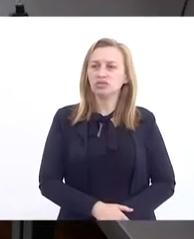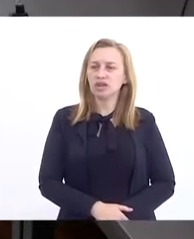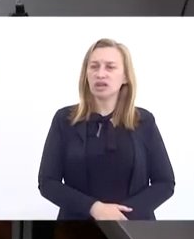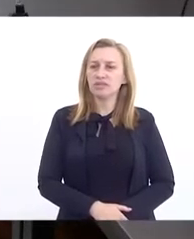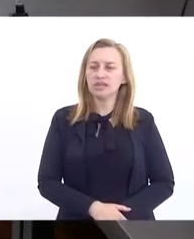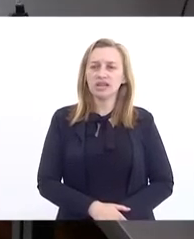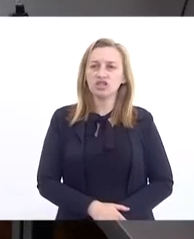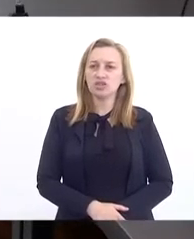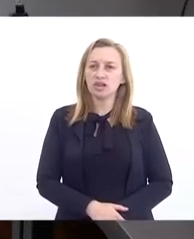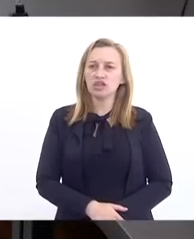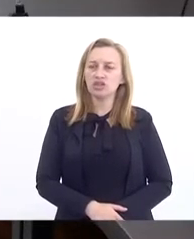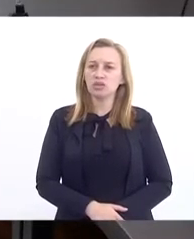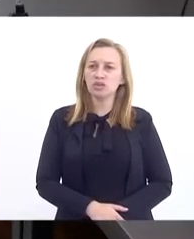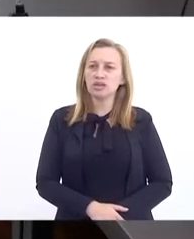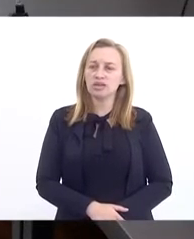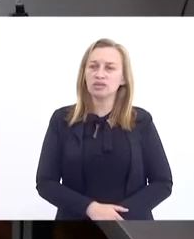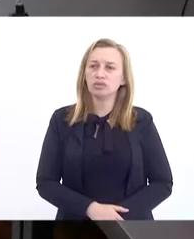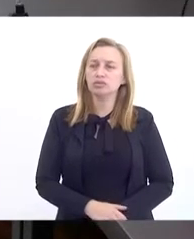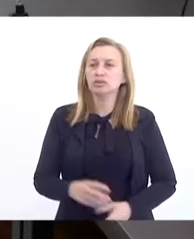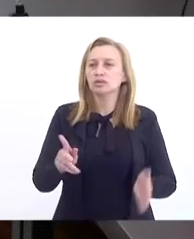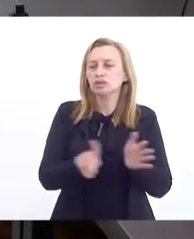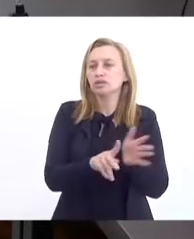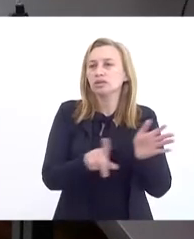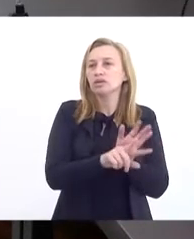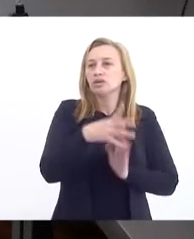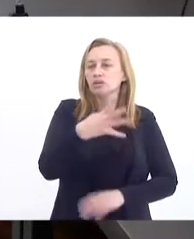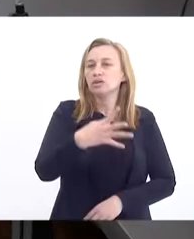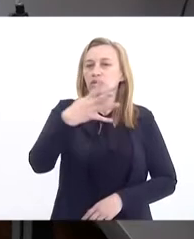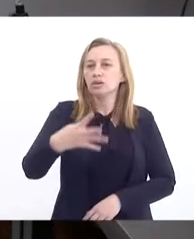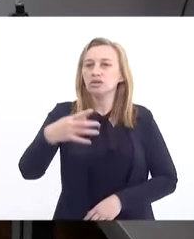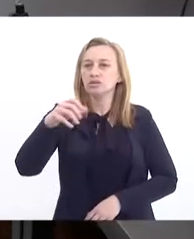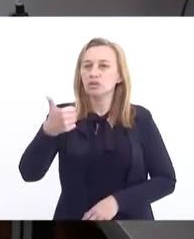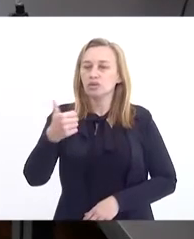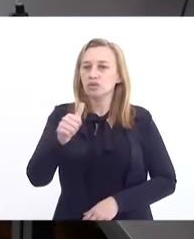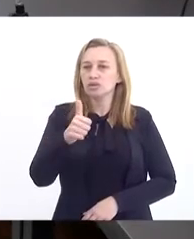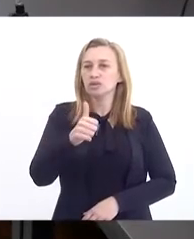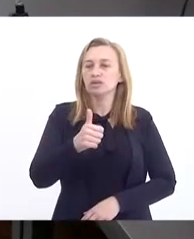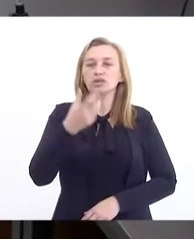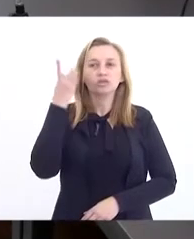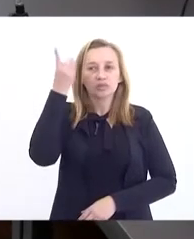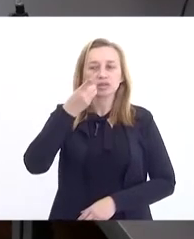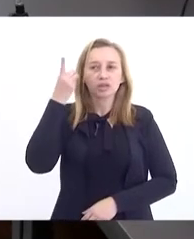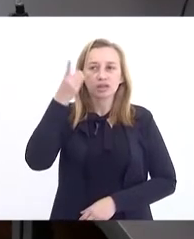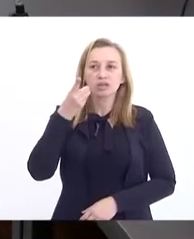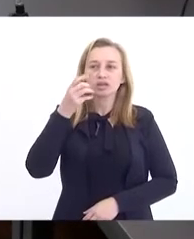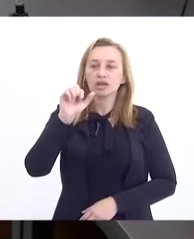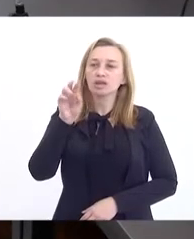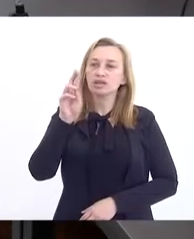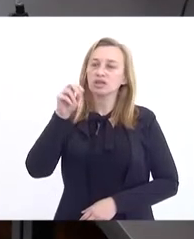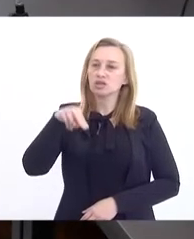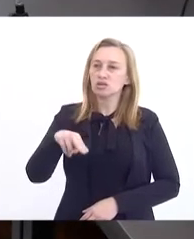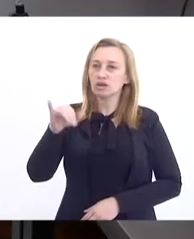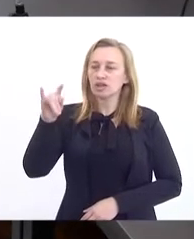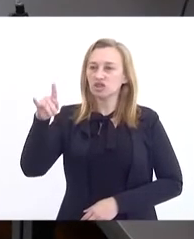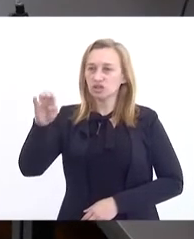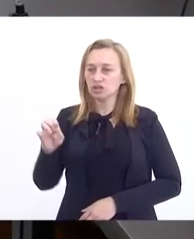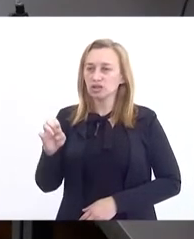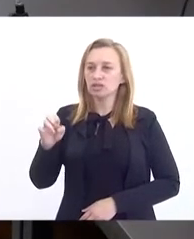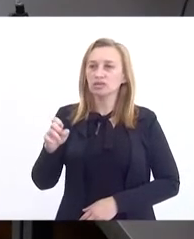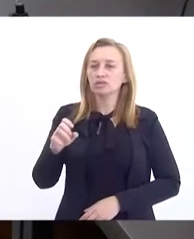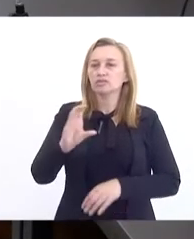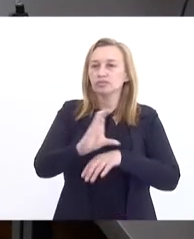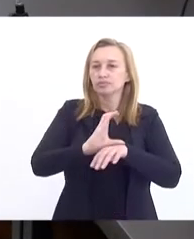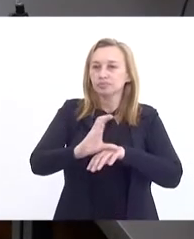Votação aprovada. 27. Projeto de lei 4411 2021, autoria do deputado Anderson Alexandre, parecer pela